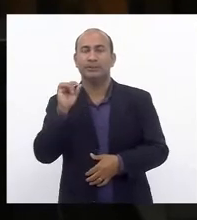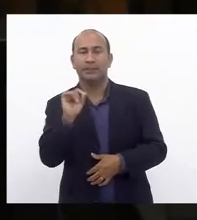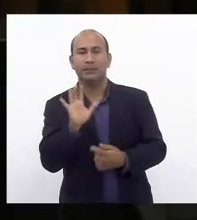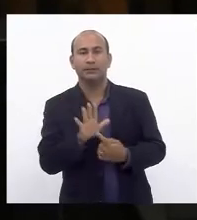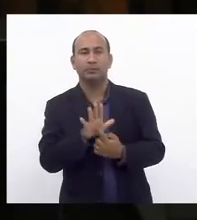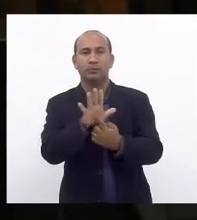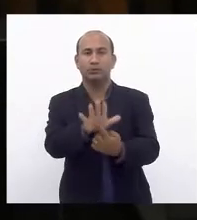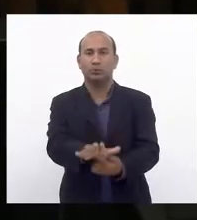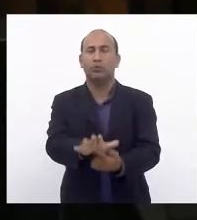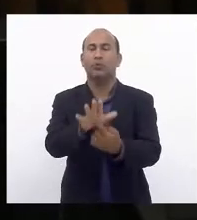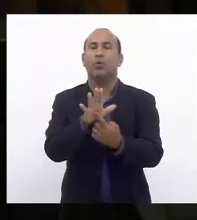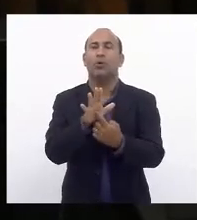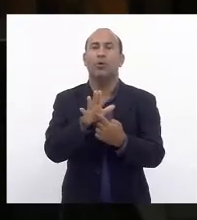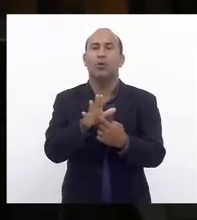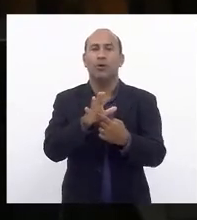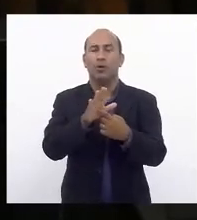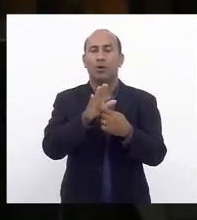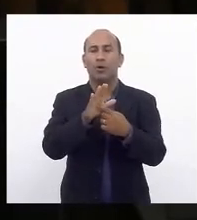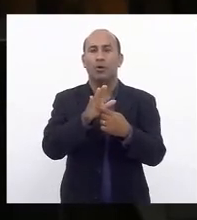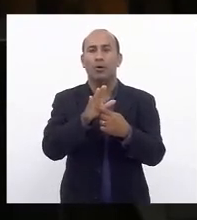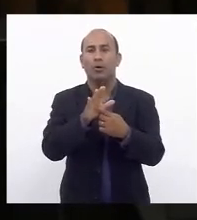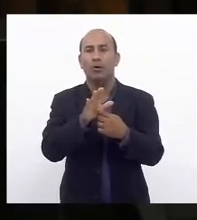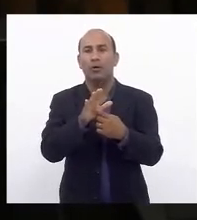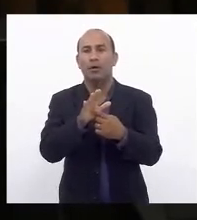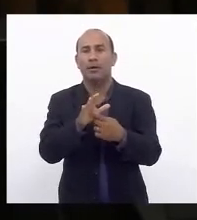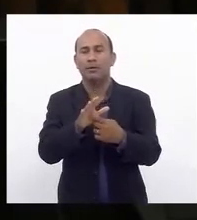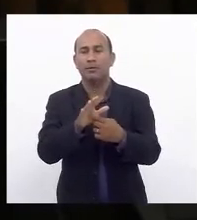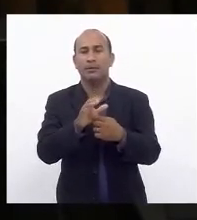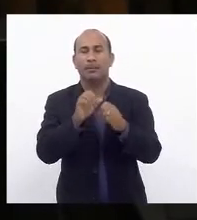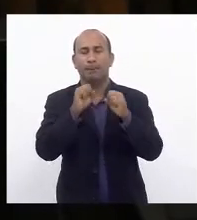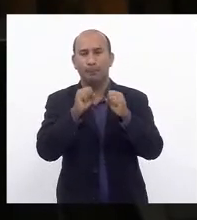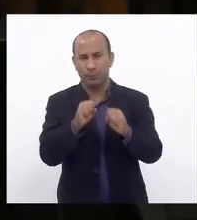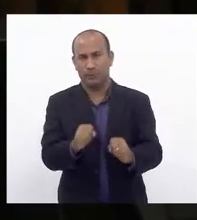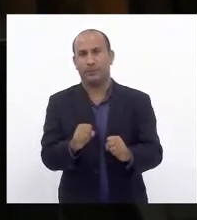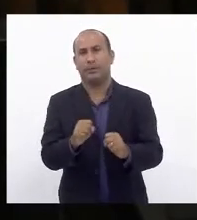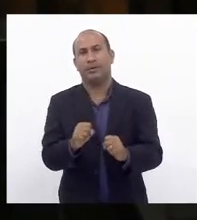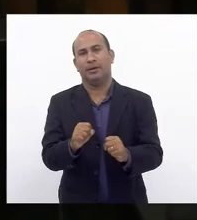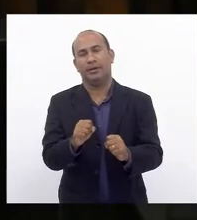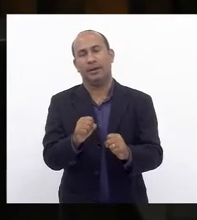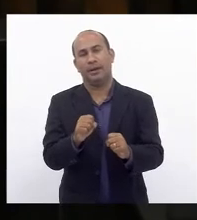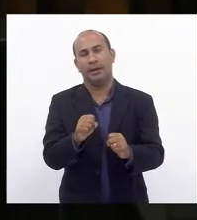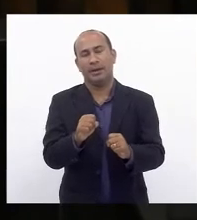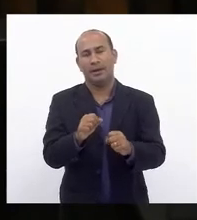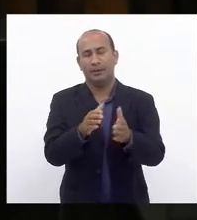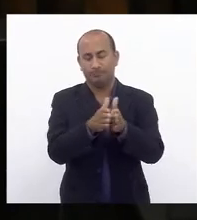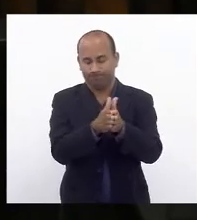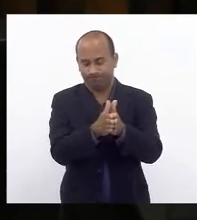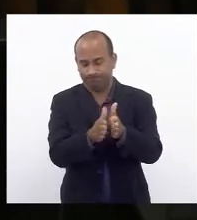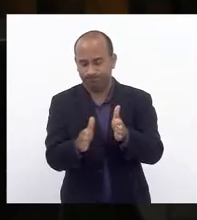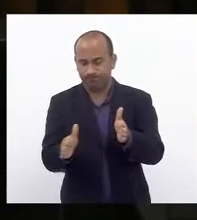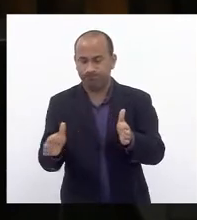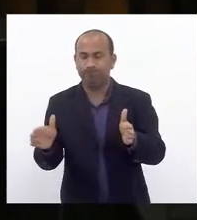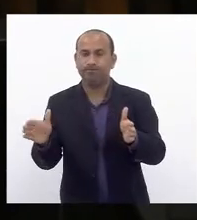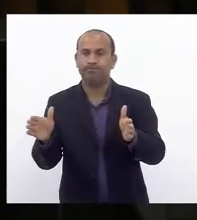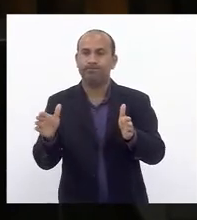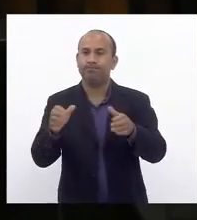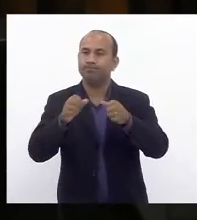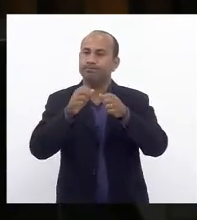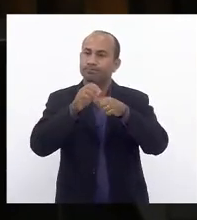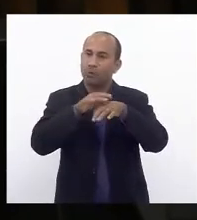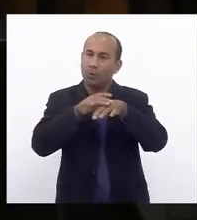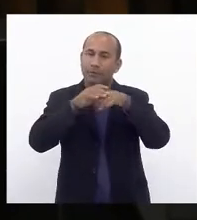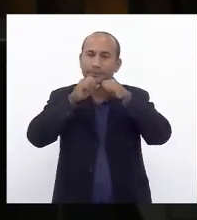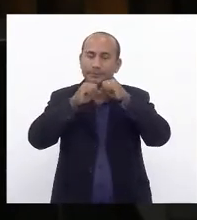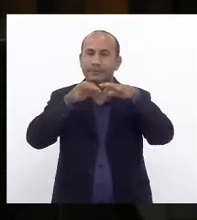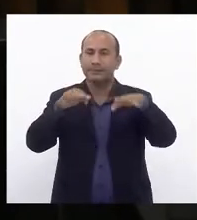mostrou absolutamente capaz, nesse período pandêmico, de